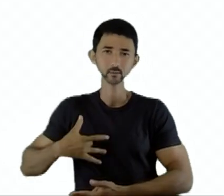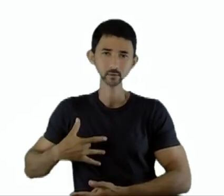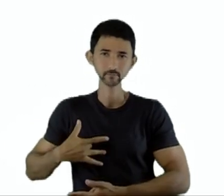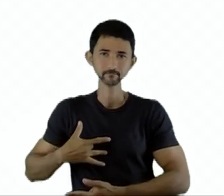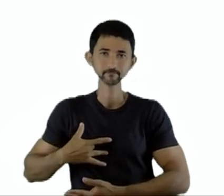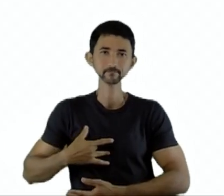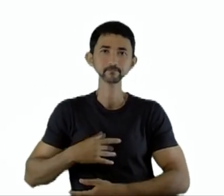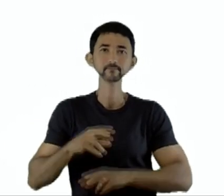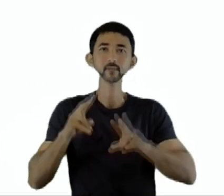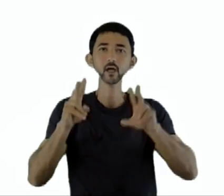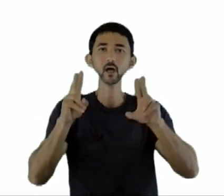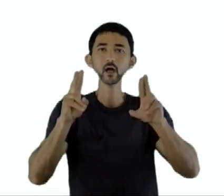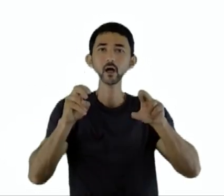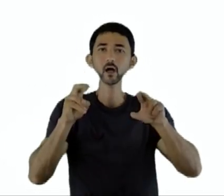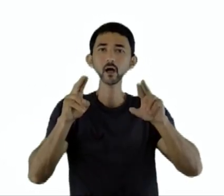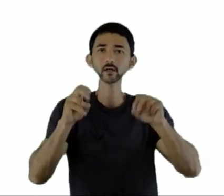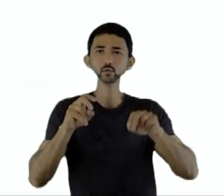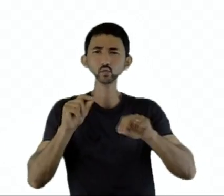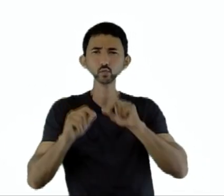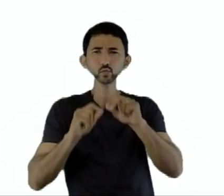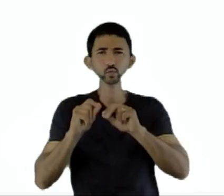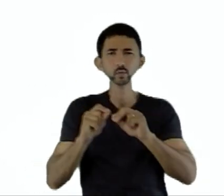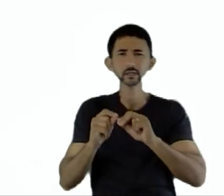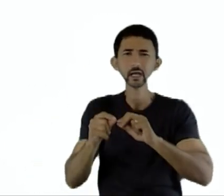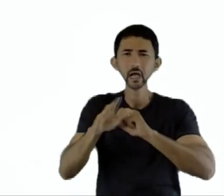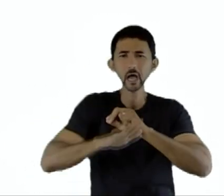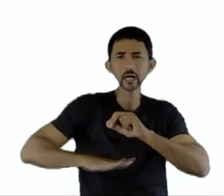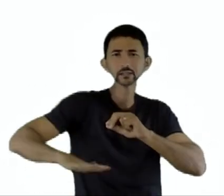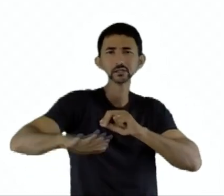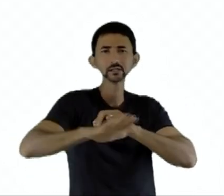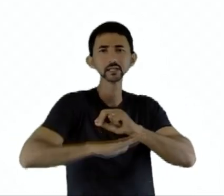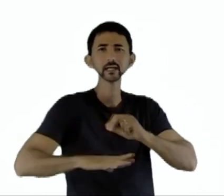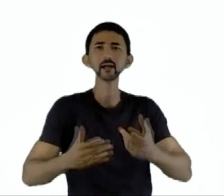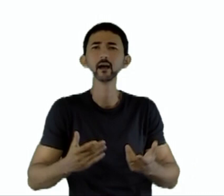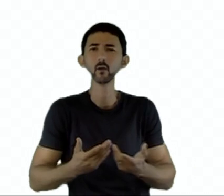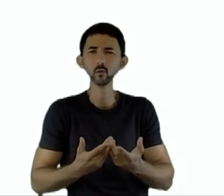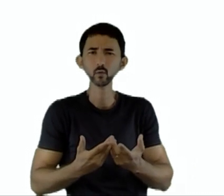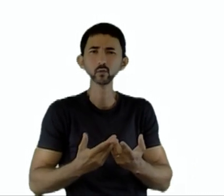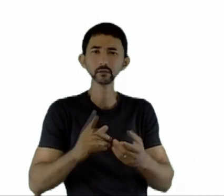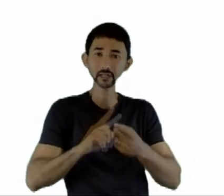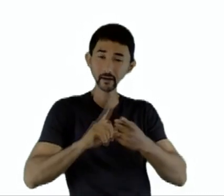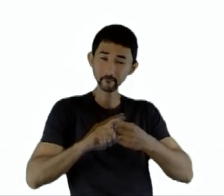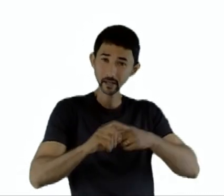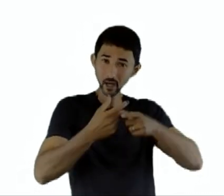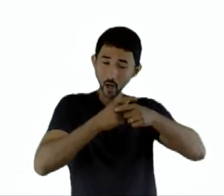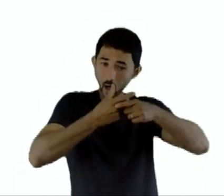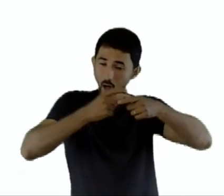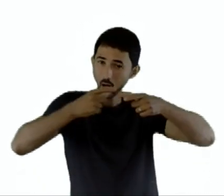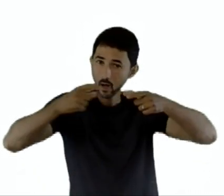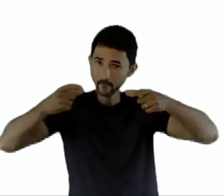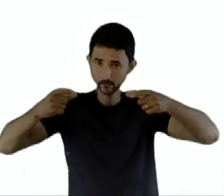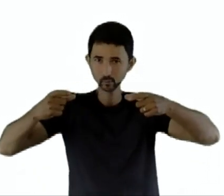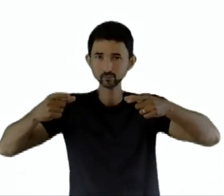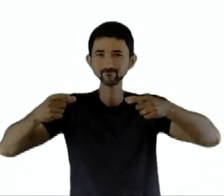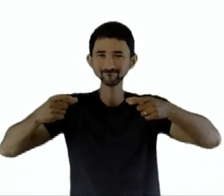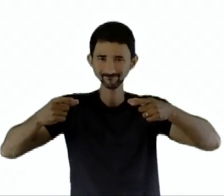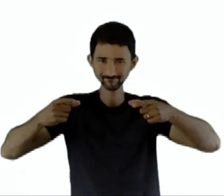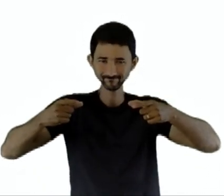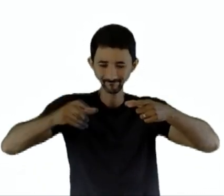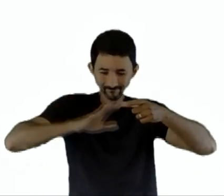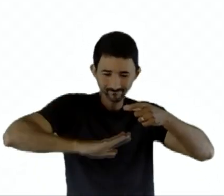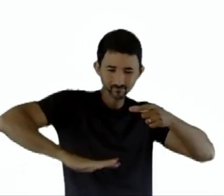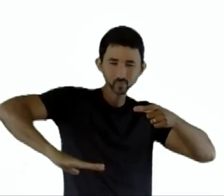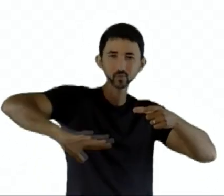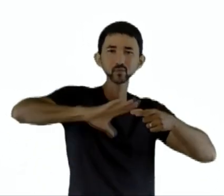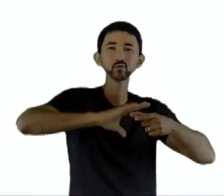o assunto, que é algo que é geral, ele é bem amplo e engloba